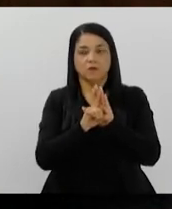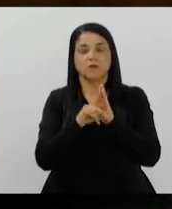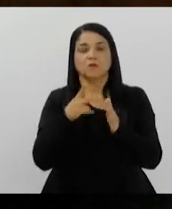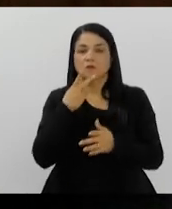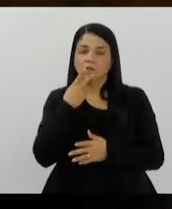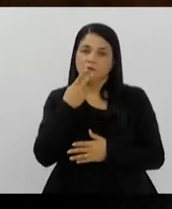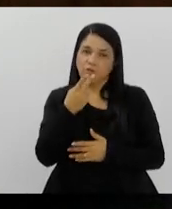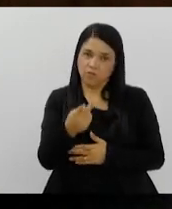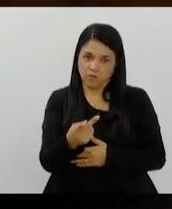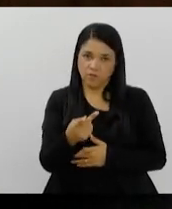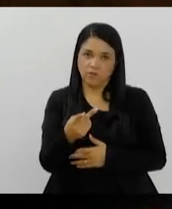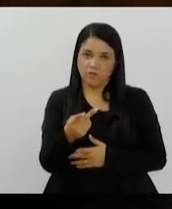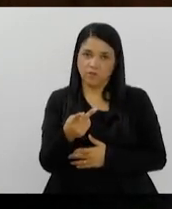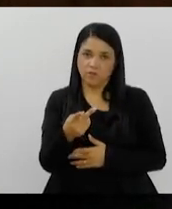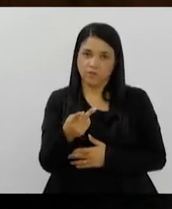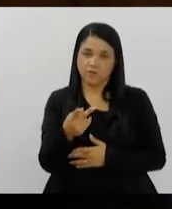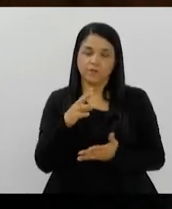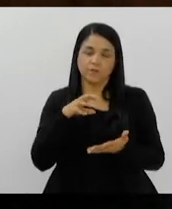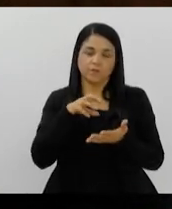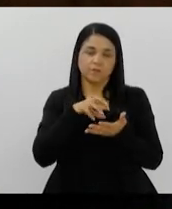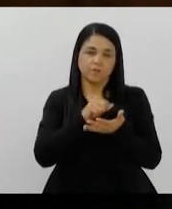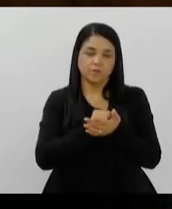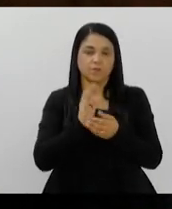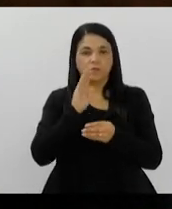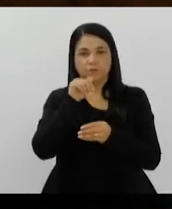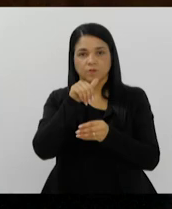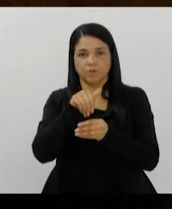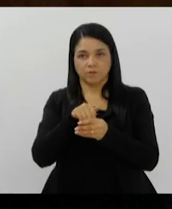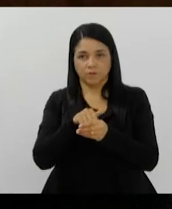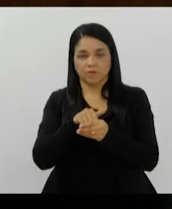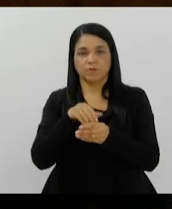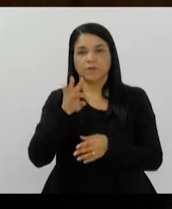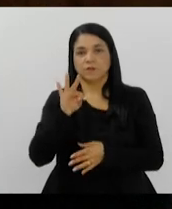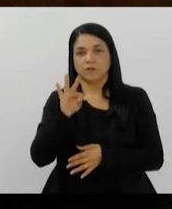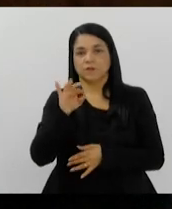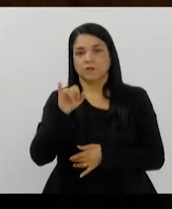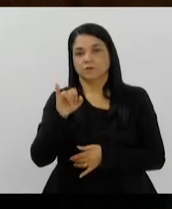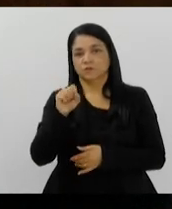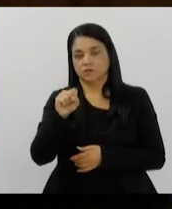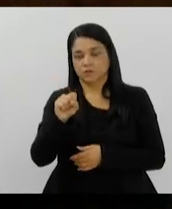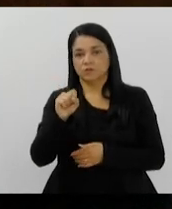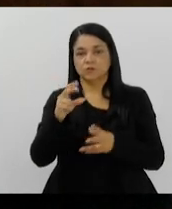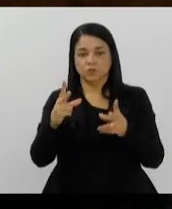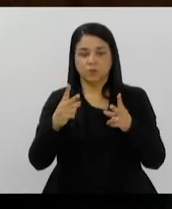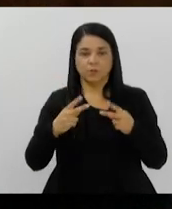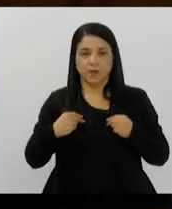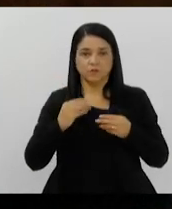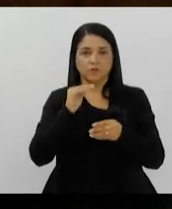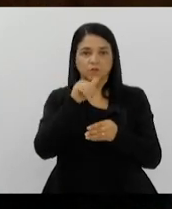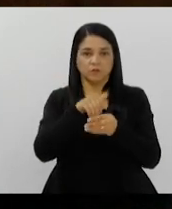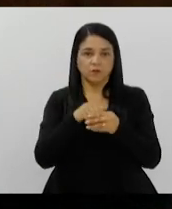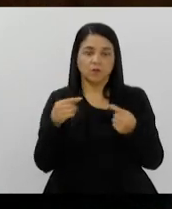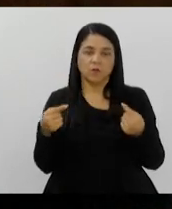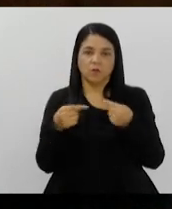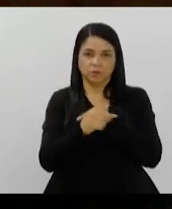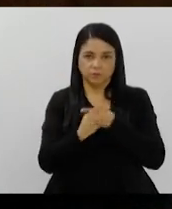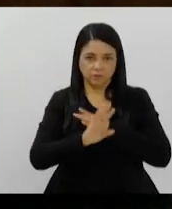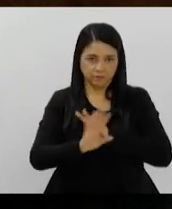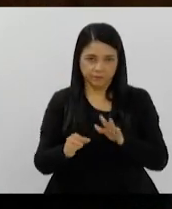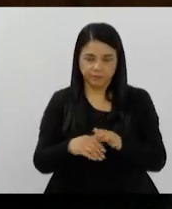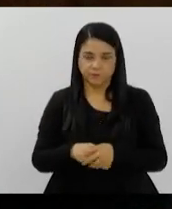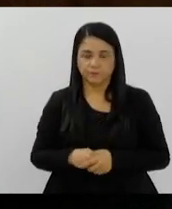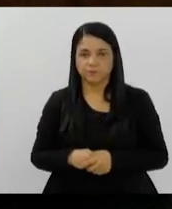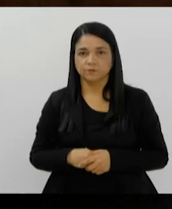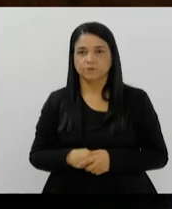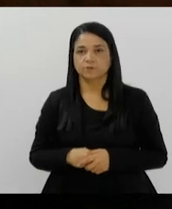queria registrar o meu voto pela TIS e, no mérito, votar contrário.